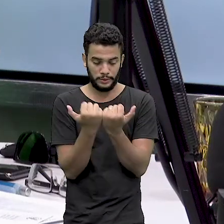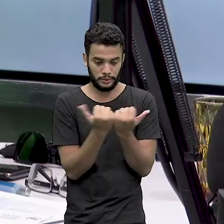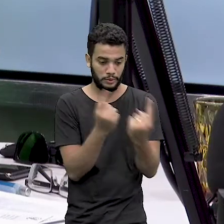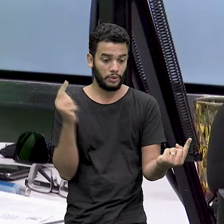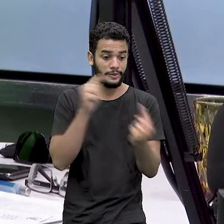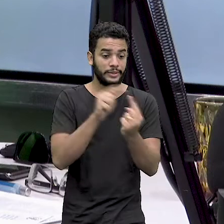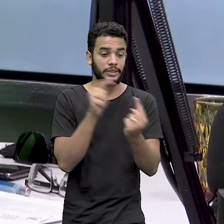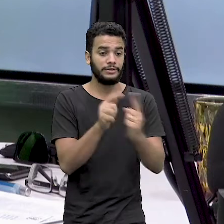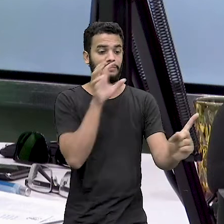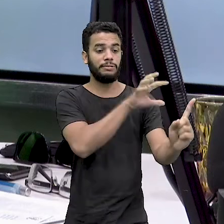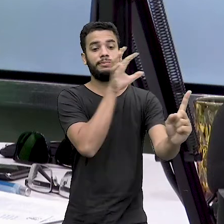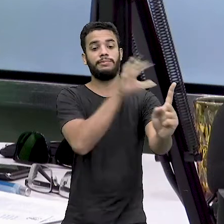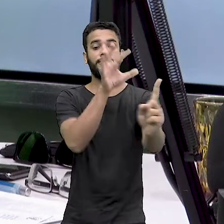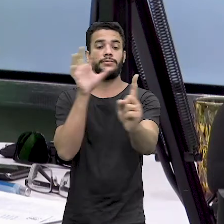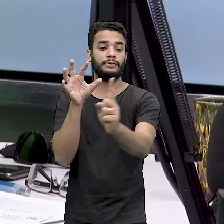novamente, a questão